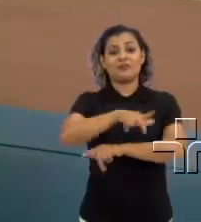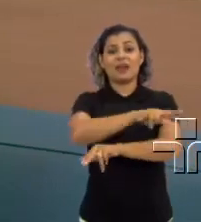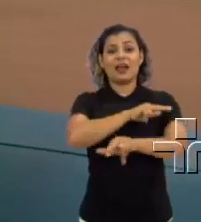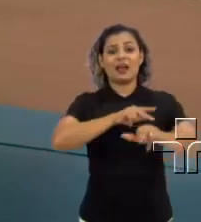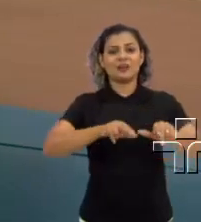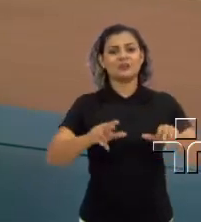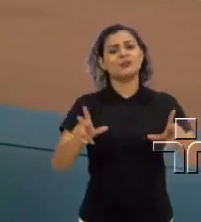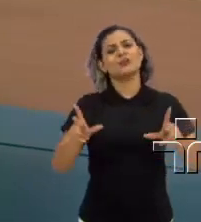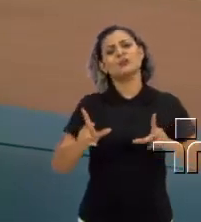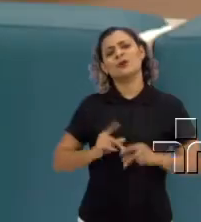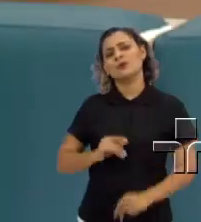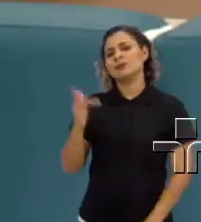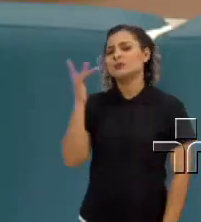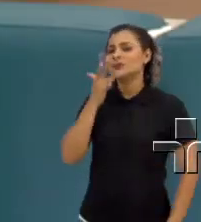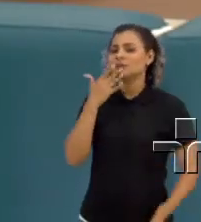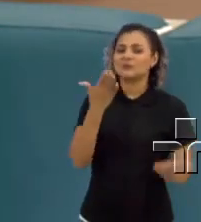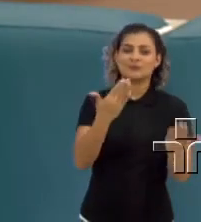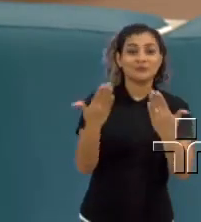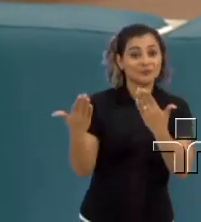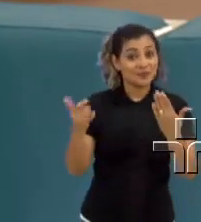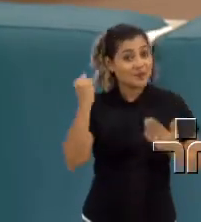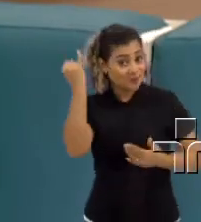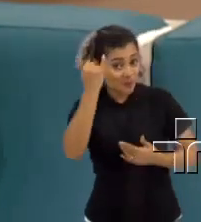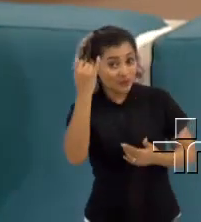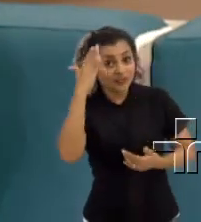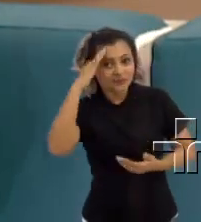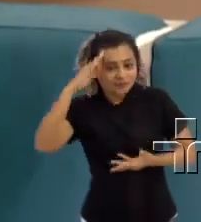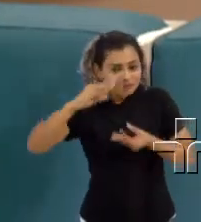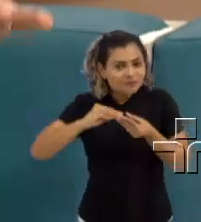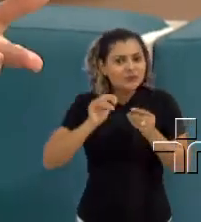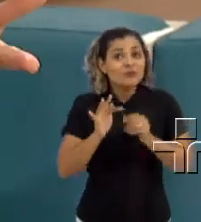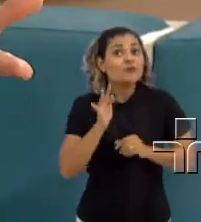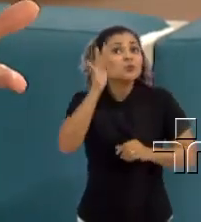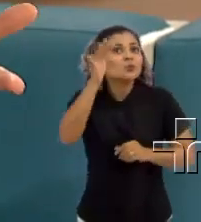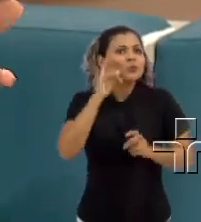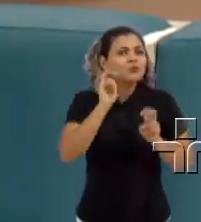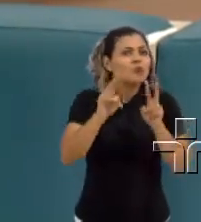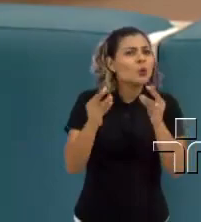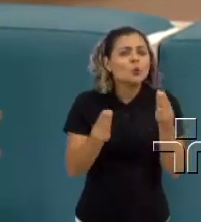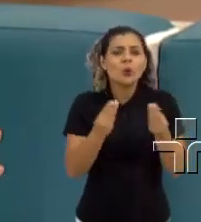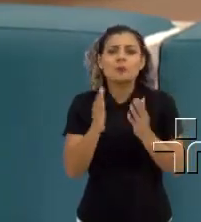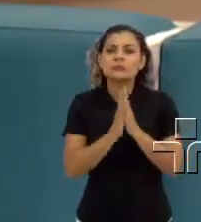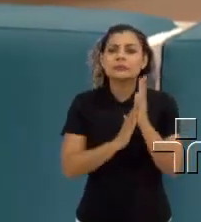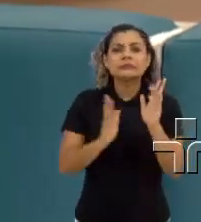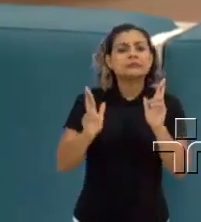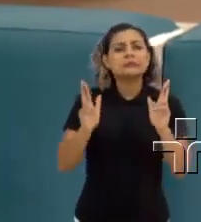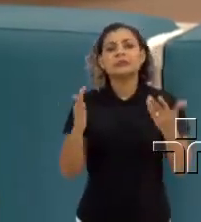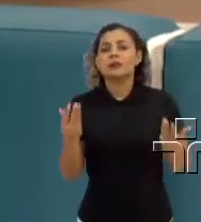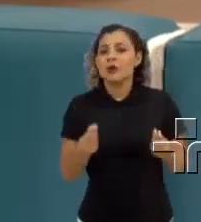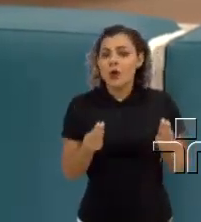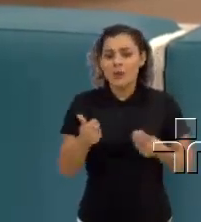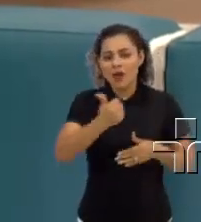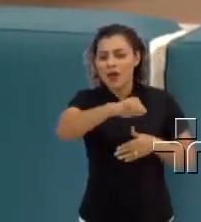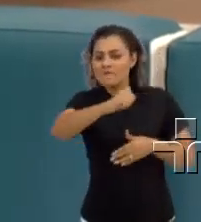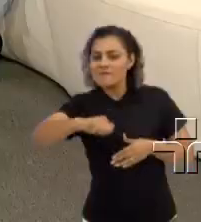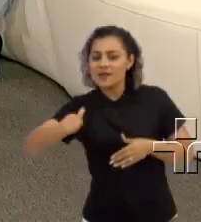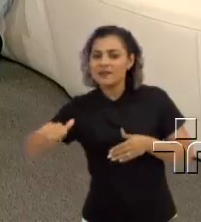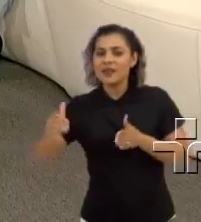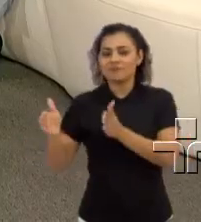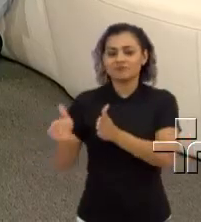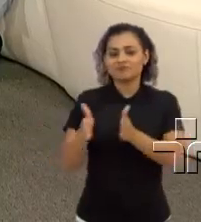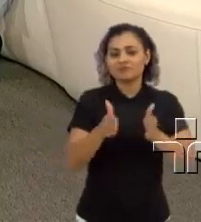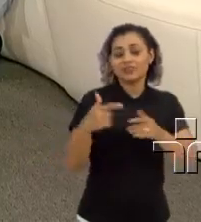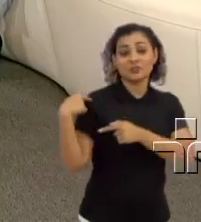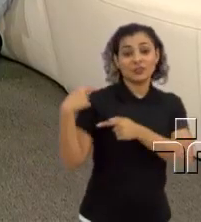Olha, foi uma delícia o bate-papo, foi muito importante a gente olhar aí para o futuro, analisar essa geração alfa.